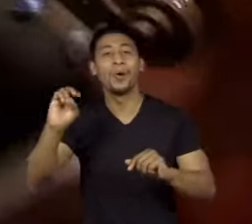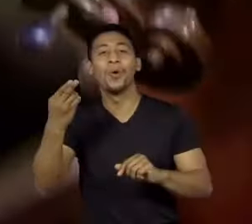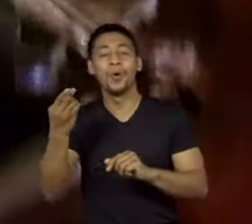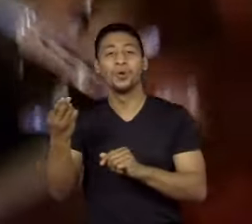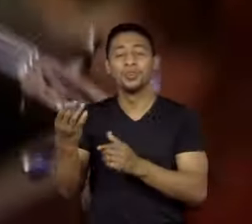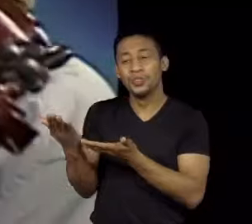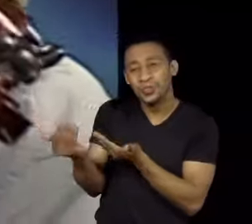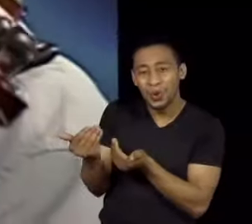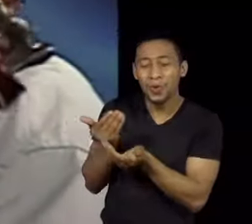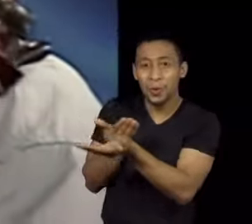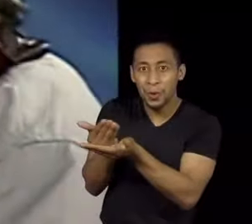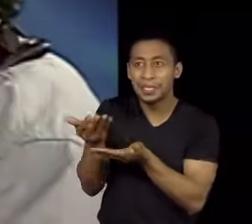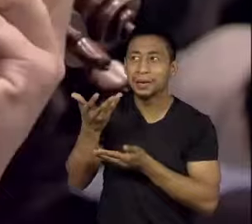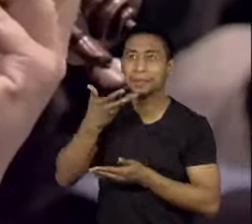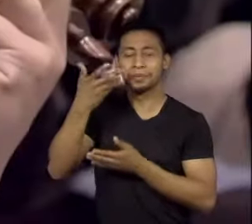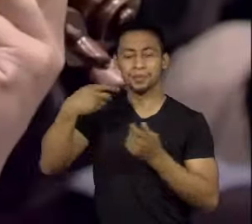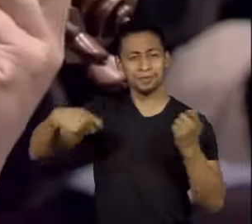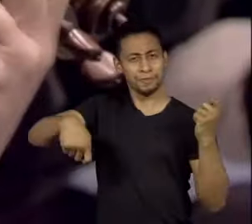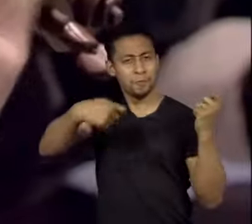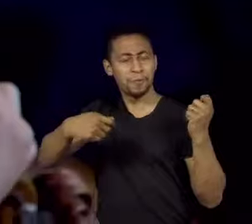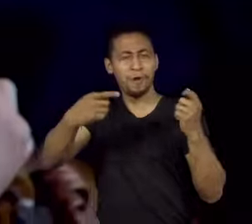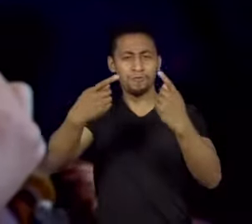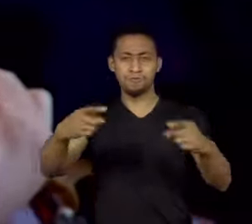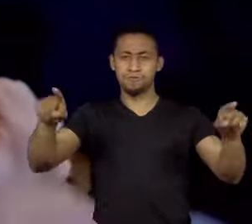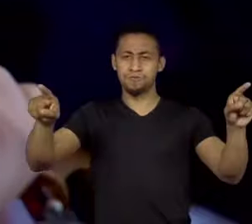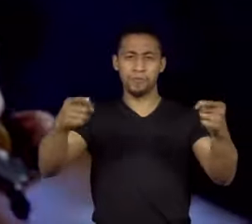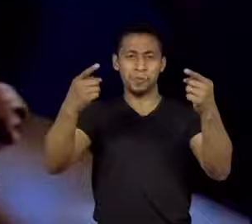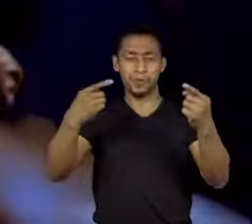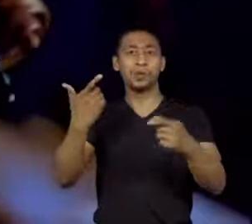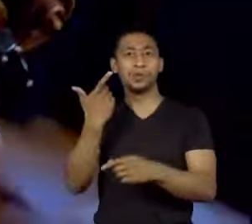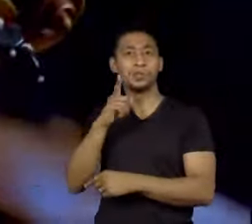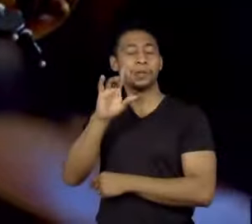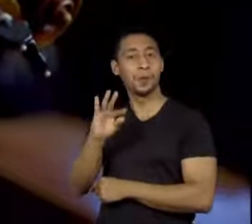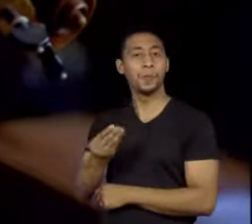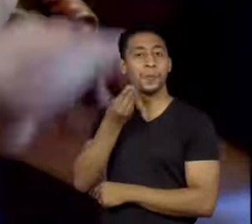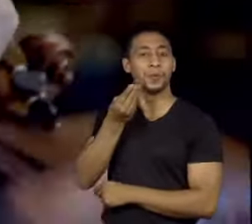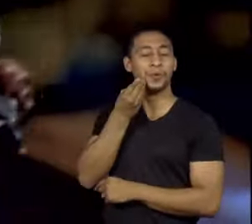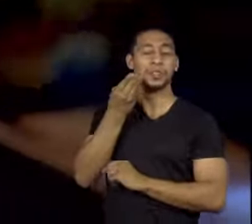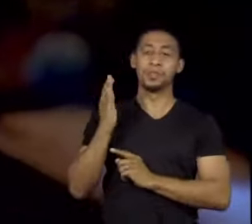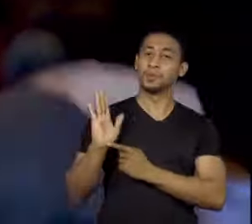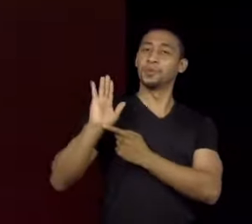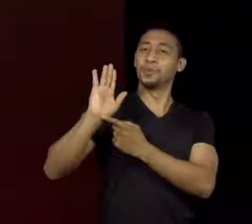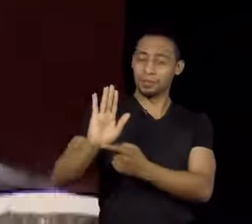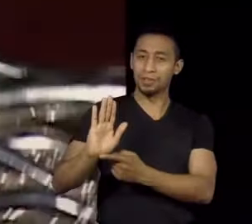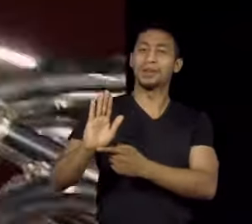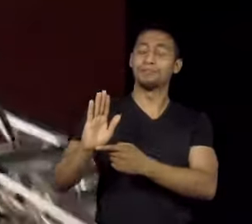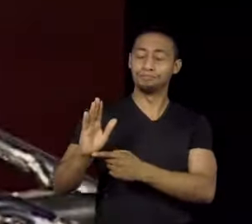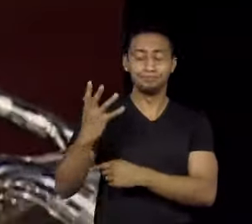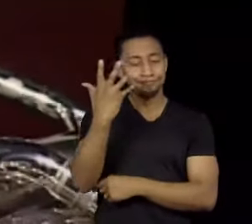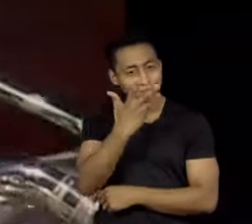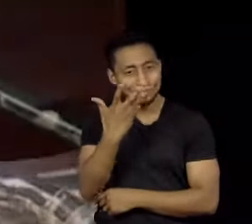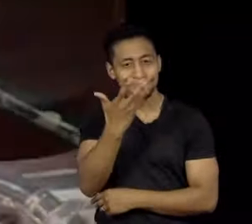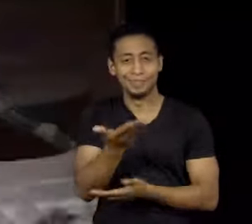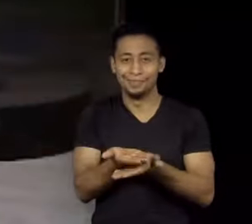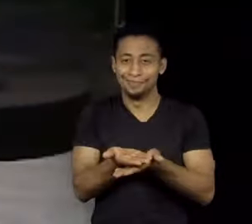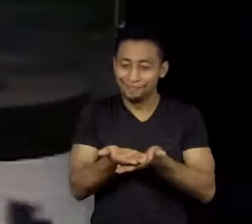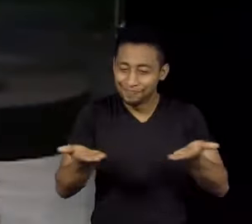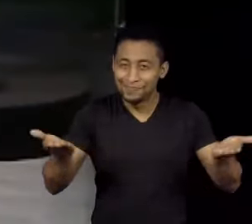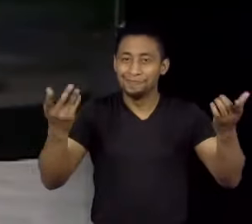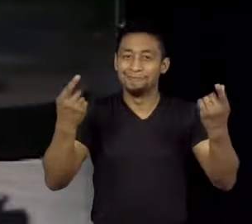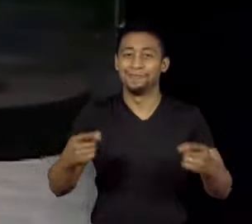jovens solistas, cantores, maestros encontram a oportunidade de se lançarem no apaixonante universo